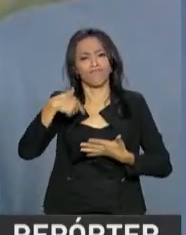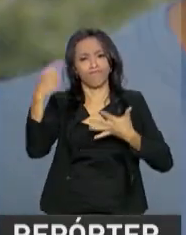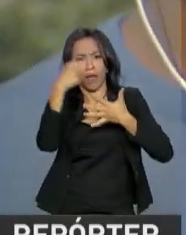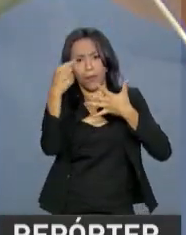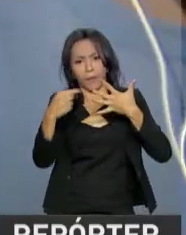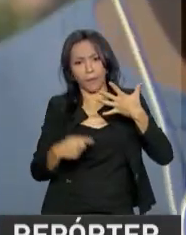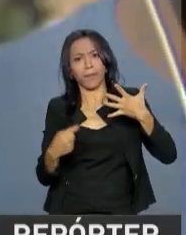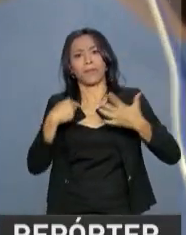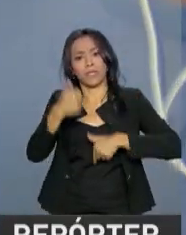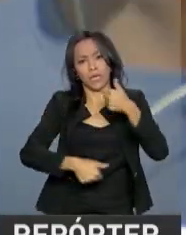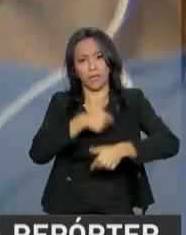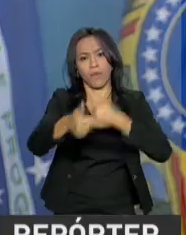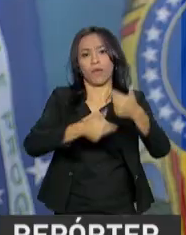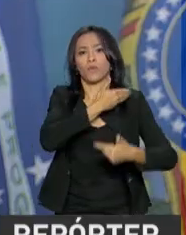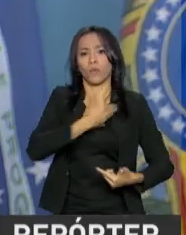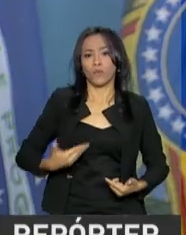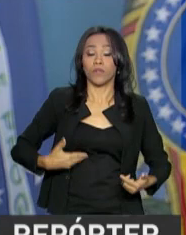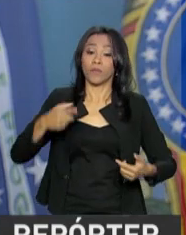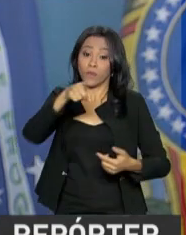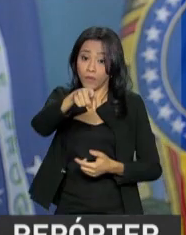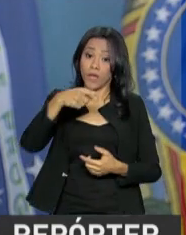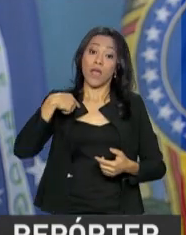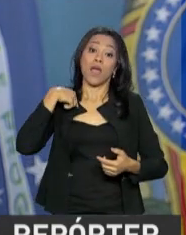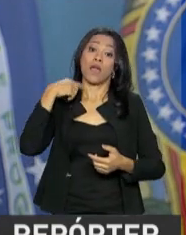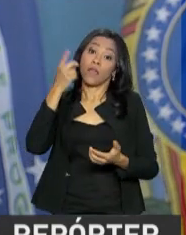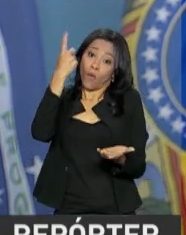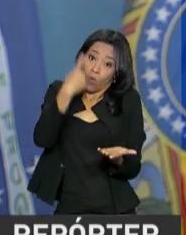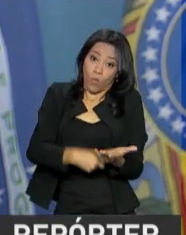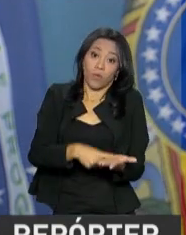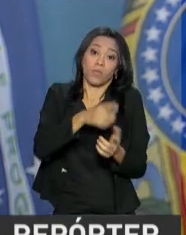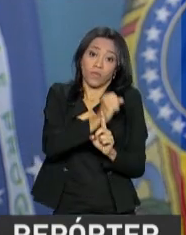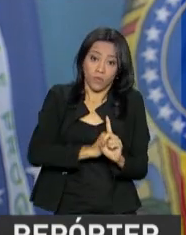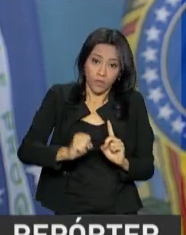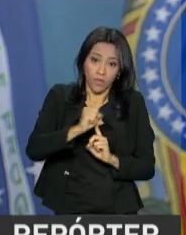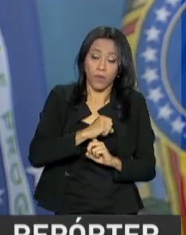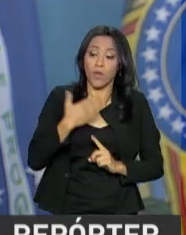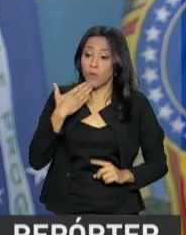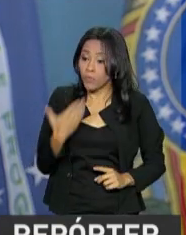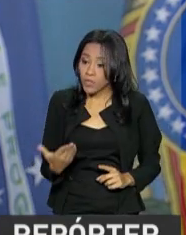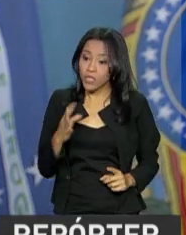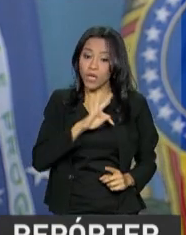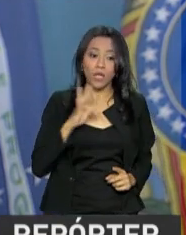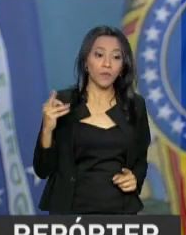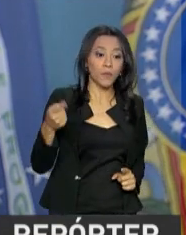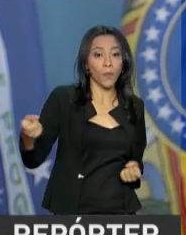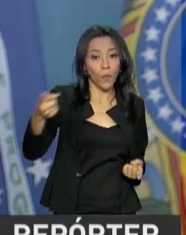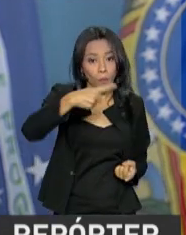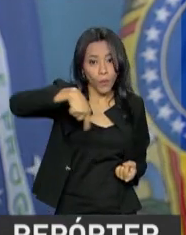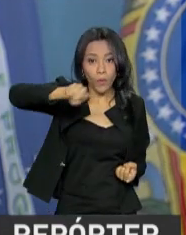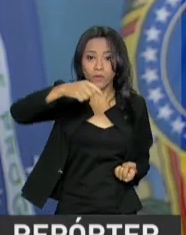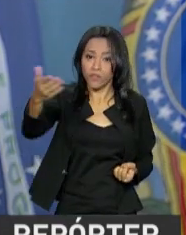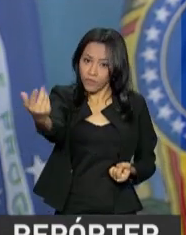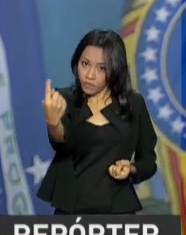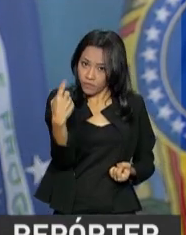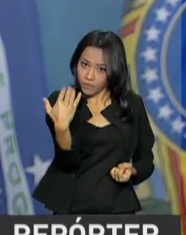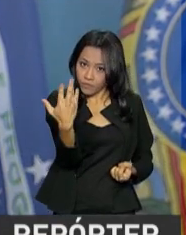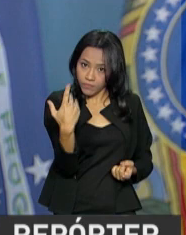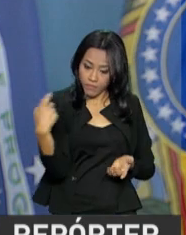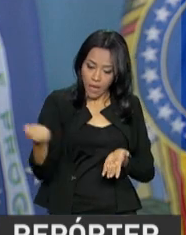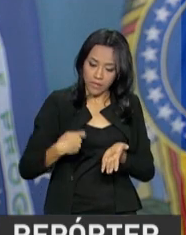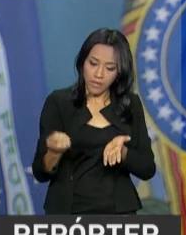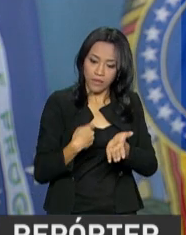responsabilidade social e eu pedi a todos que assinaram este documento que eu né que eu